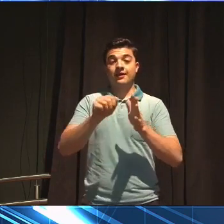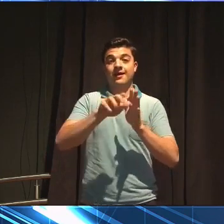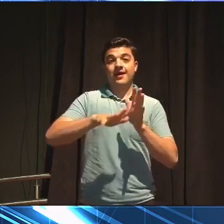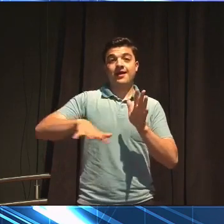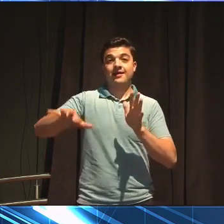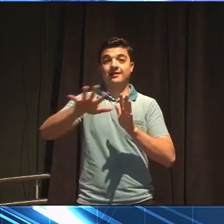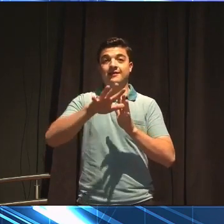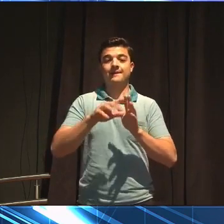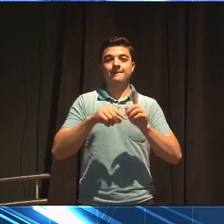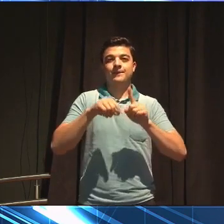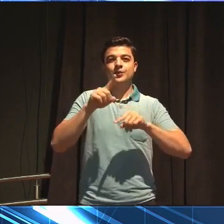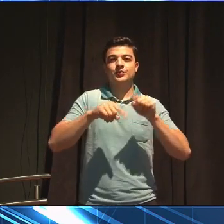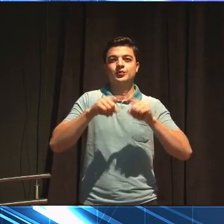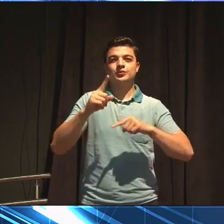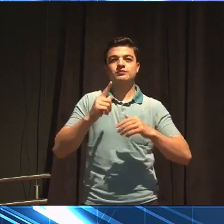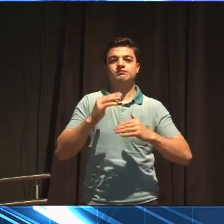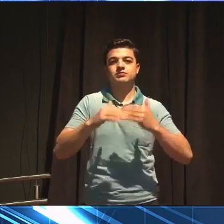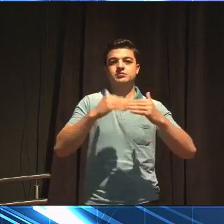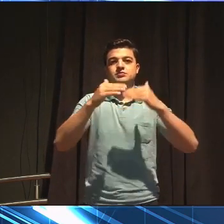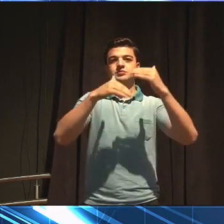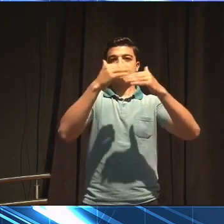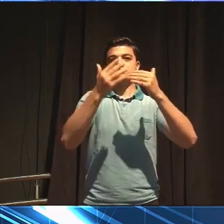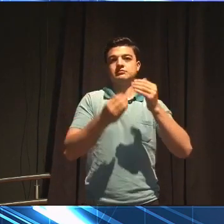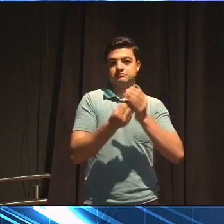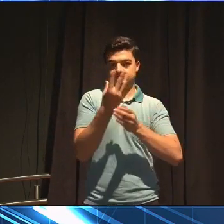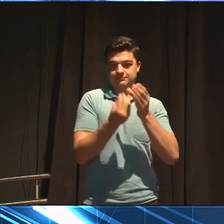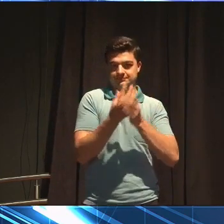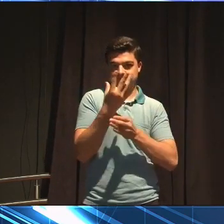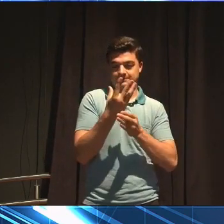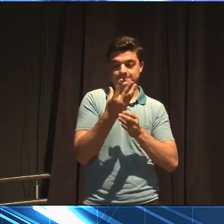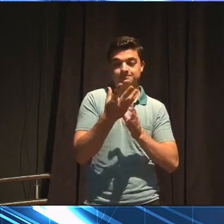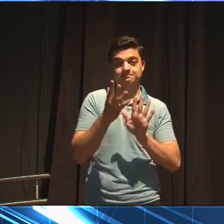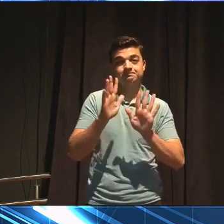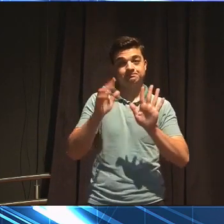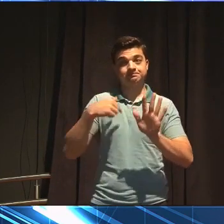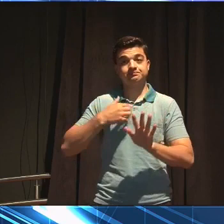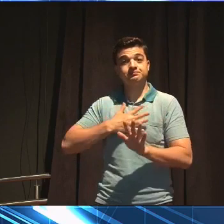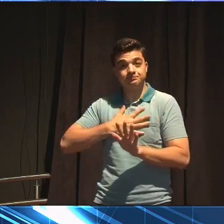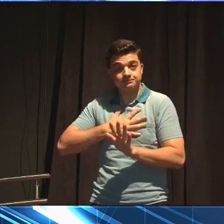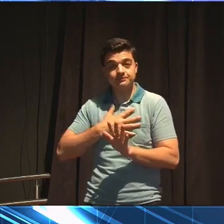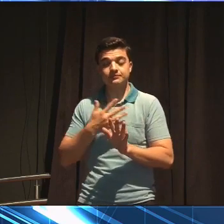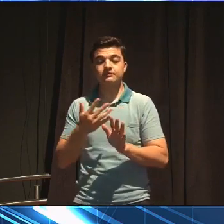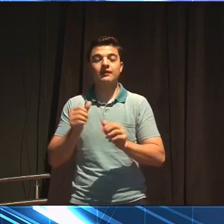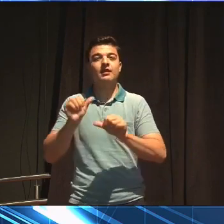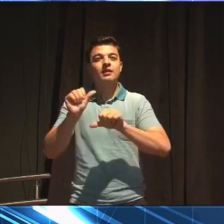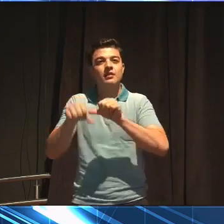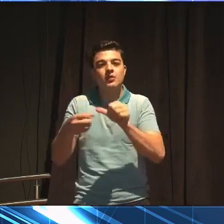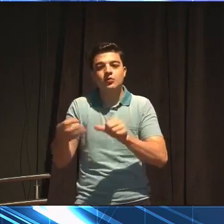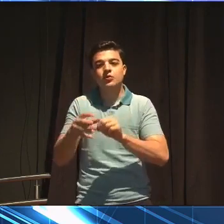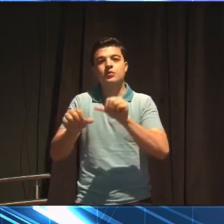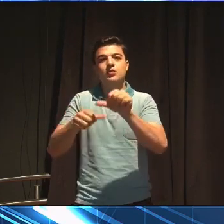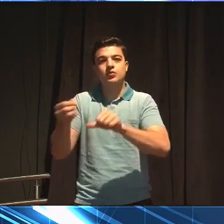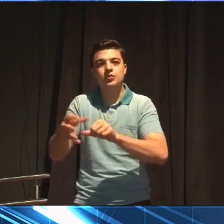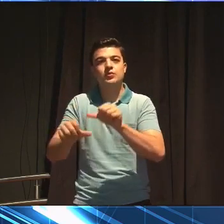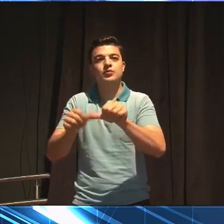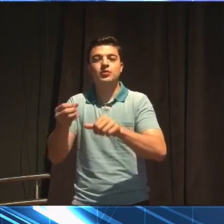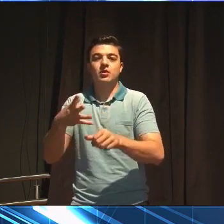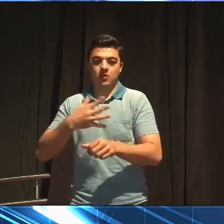produto. Eu gosto muito de falar de inovação, mas eu gosto de trazer a inovação dentro da